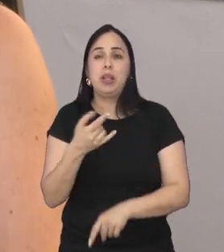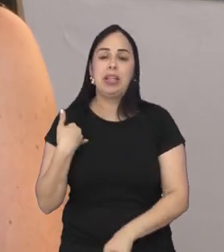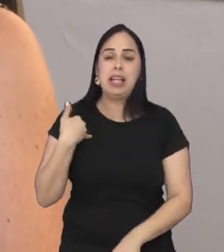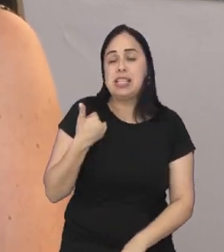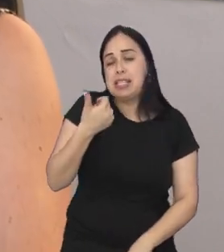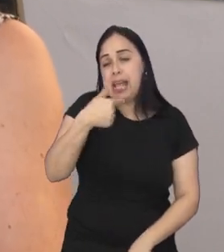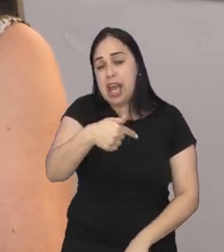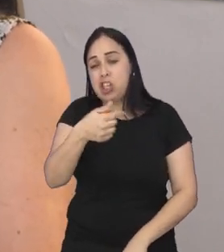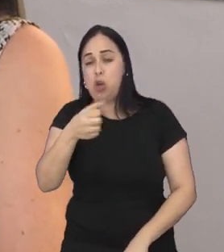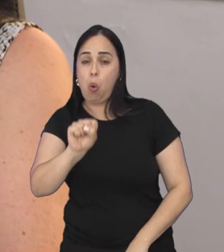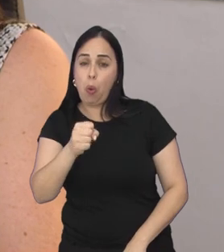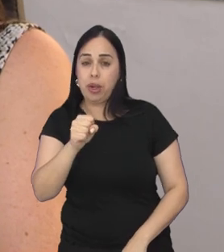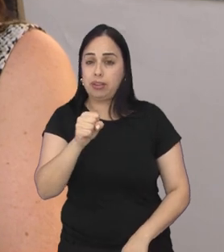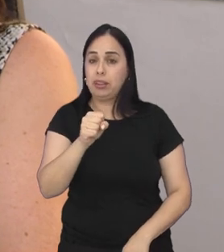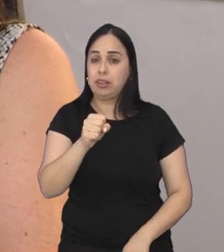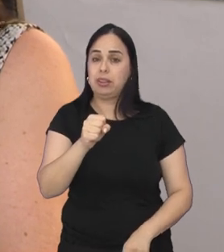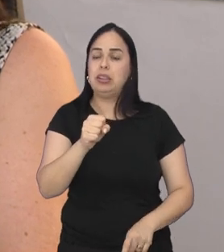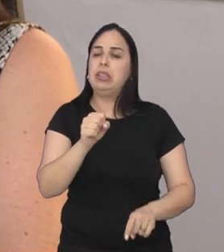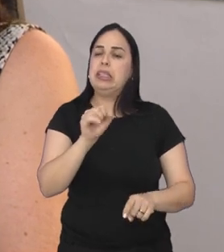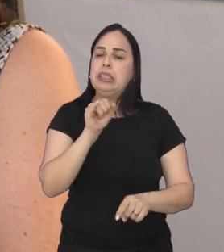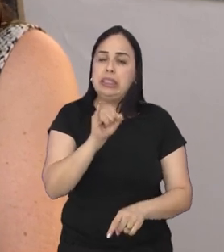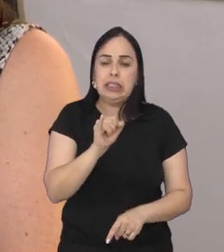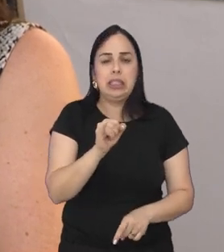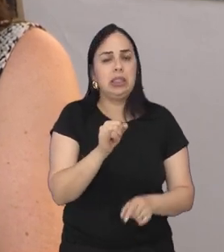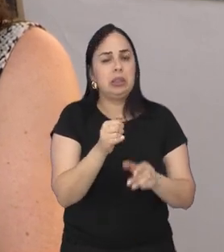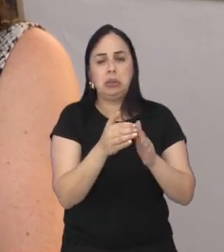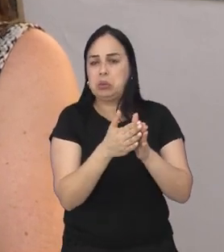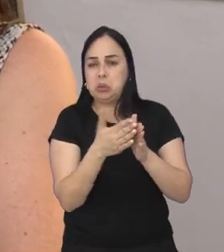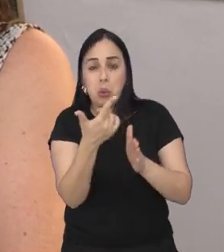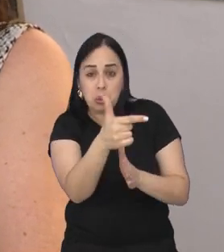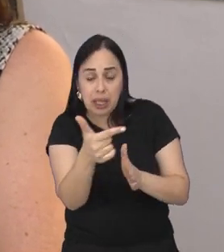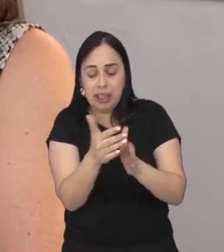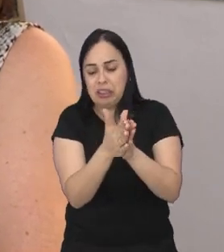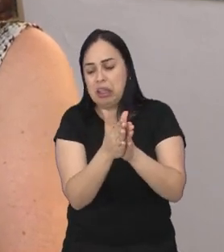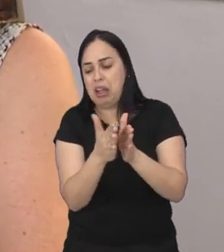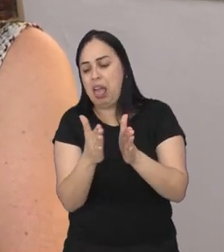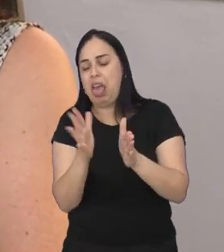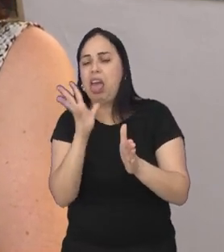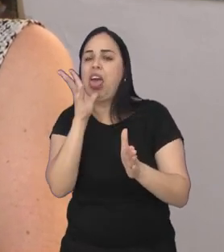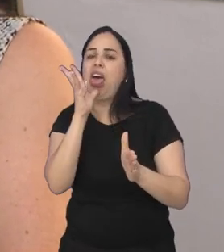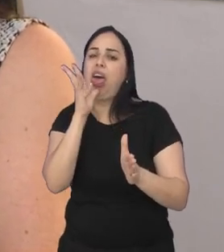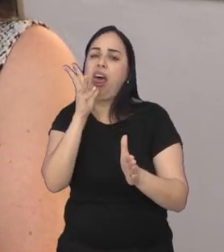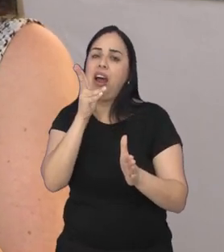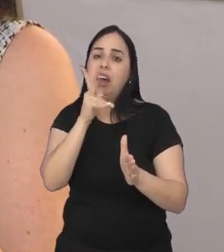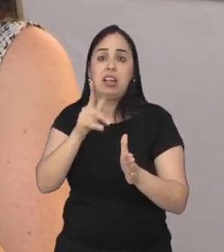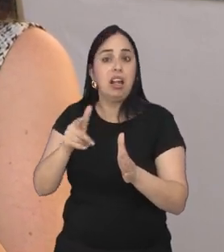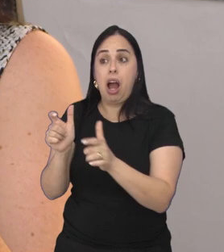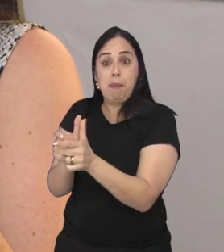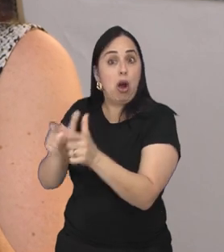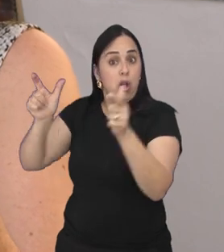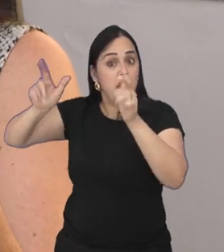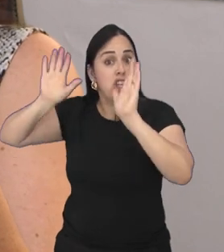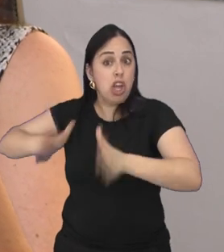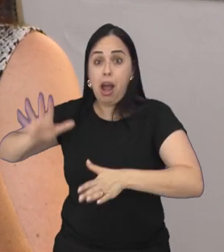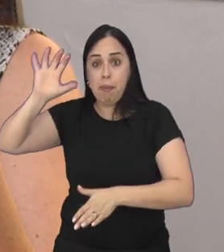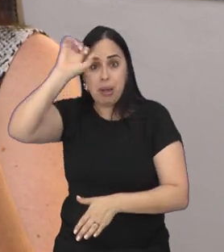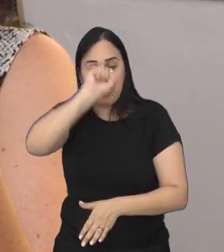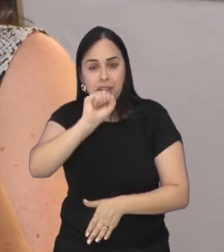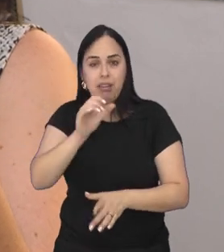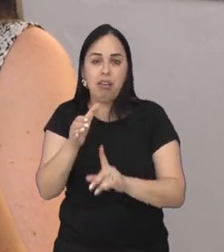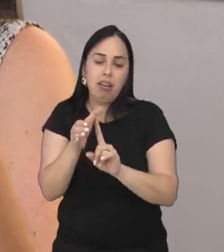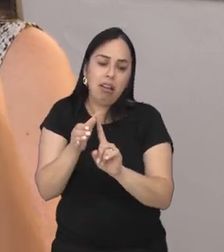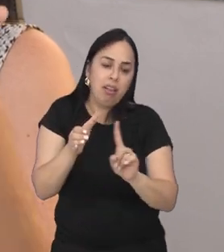7 8 anos e vai sendo postergado 9 10 11 12 onde a maioria já está